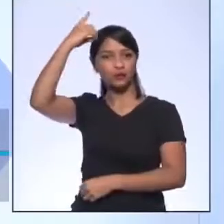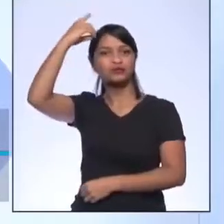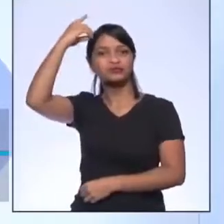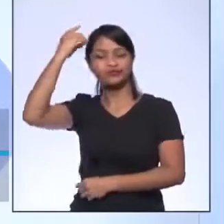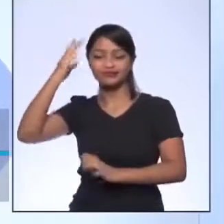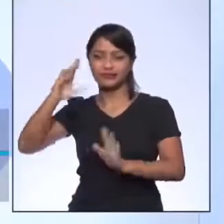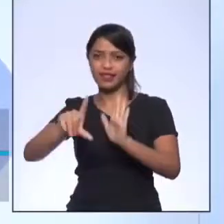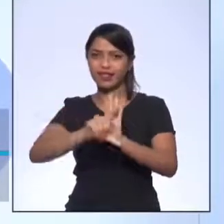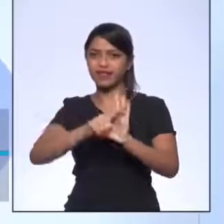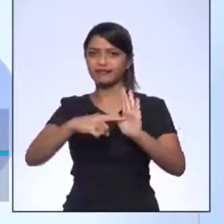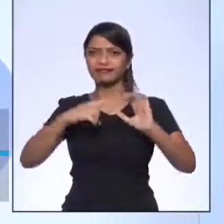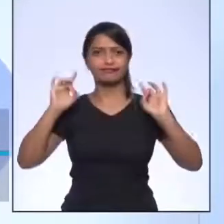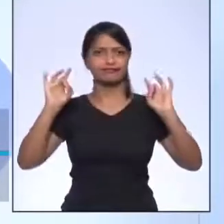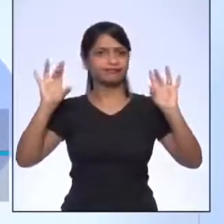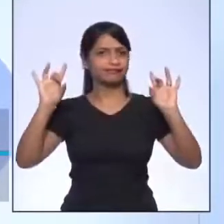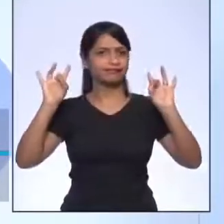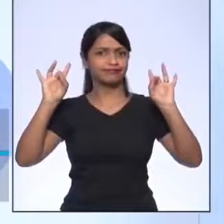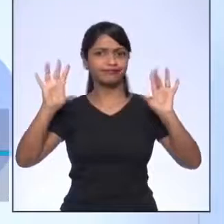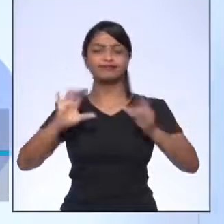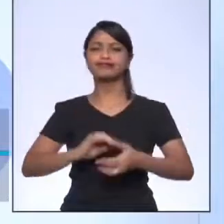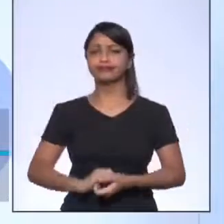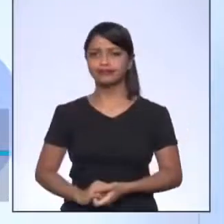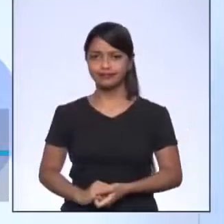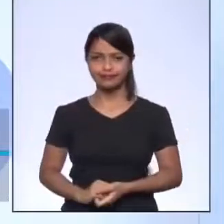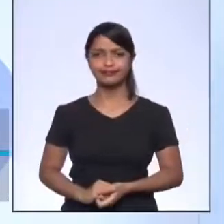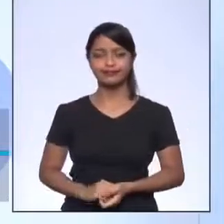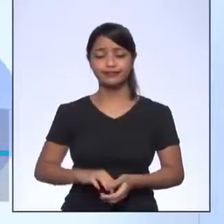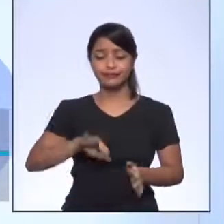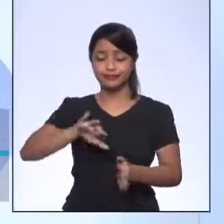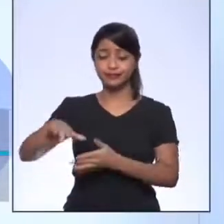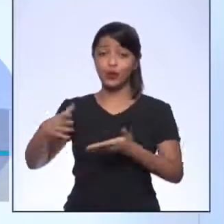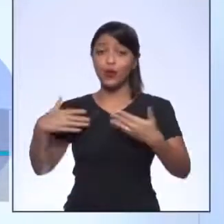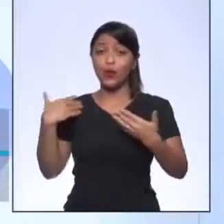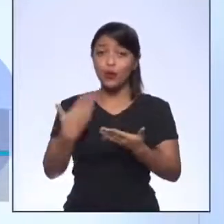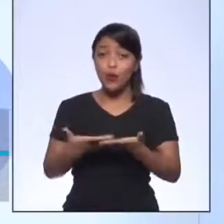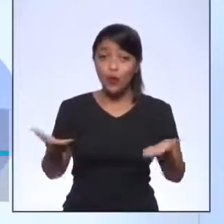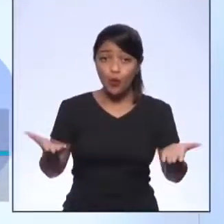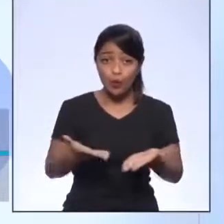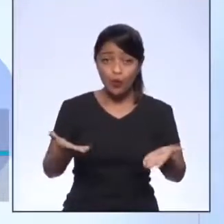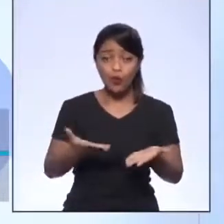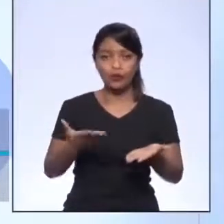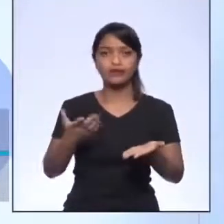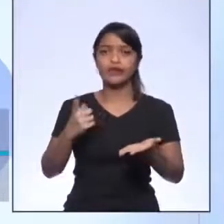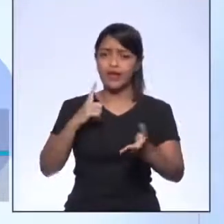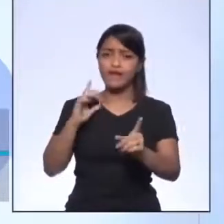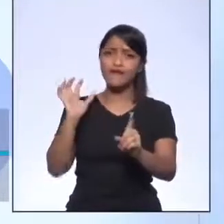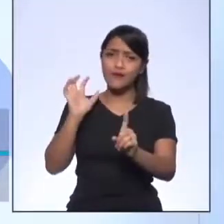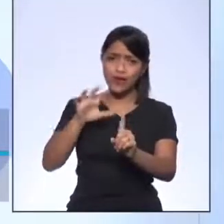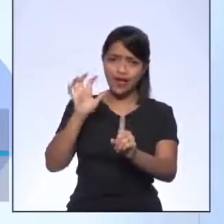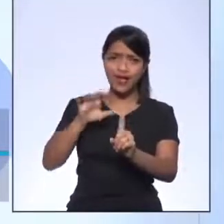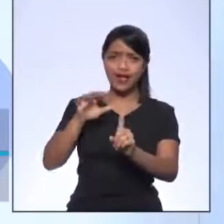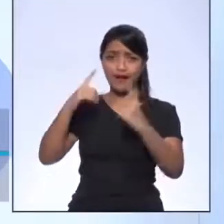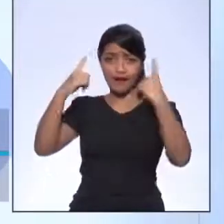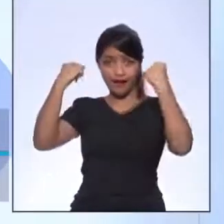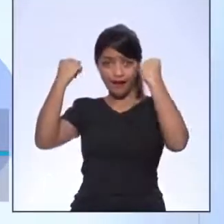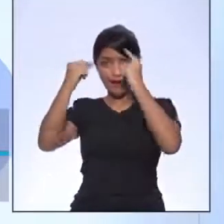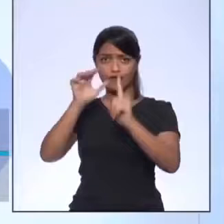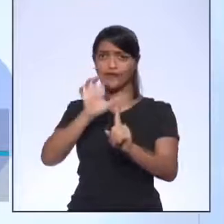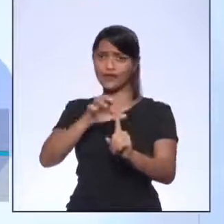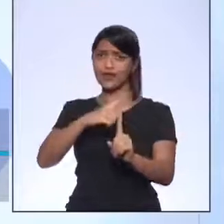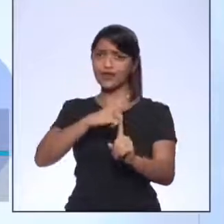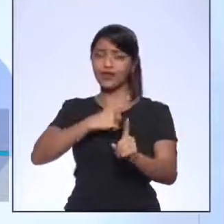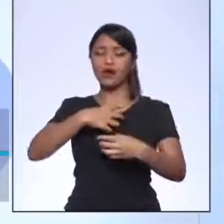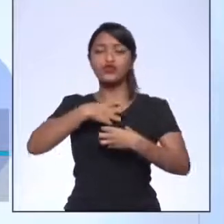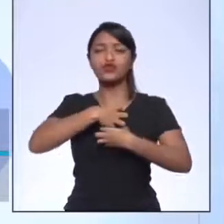muito sagrada. Hoje, muito do que nós temos em relação a leis e códigos jurídicos também foram inspirados na Grécia Antiga. A forma como nós